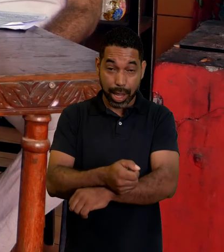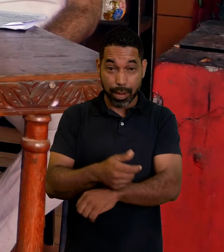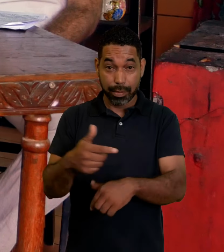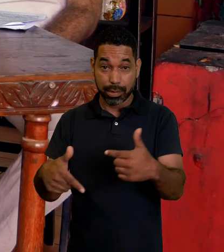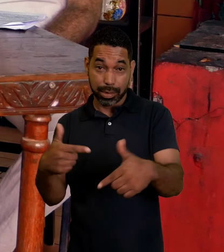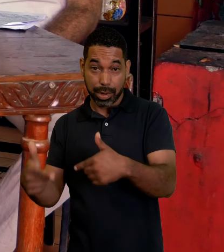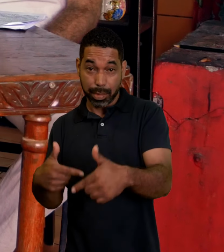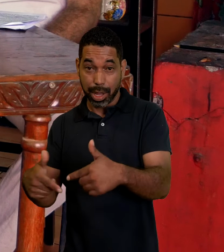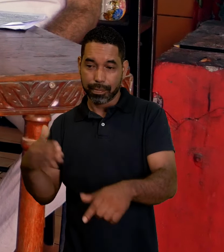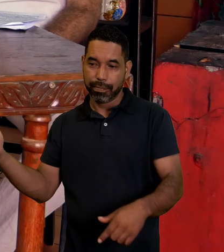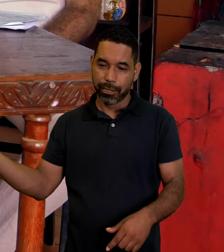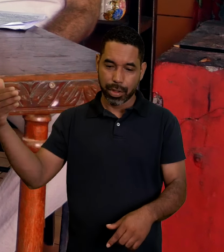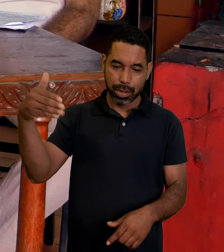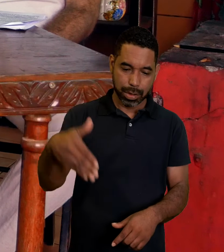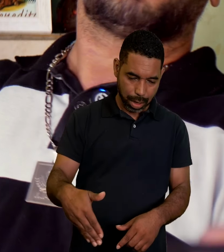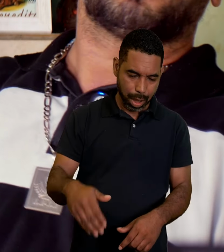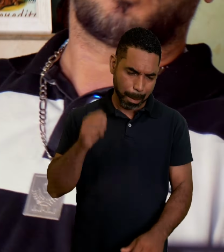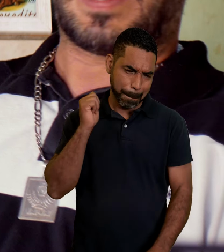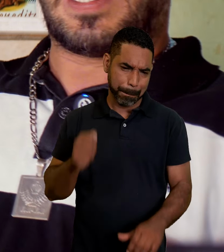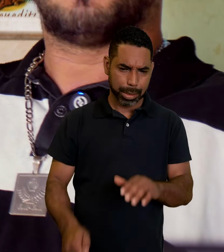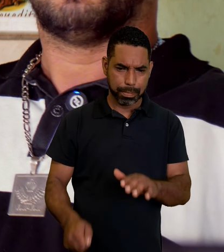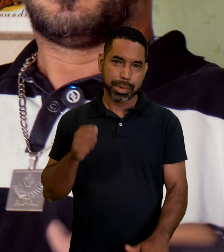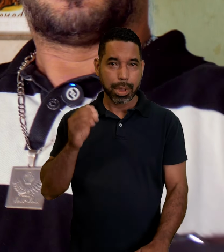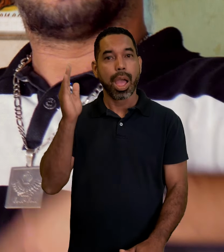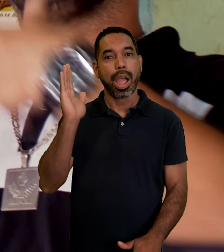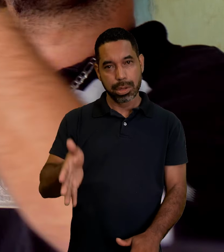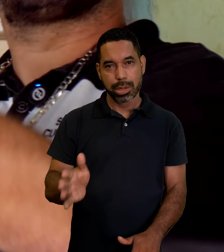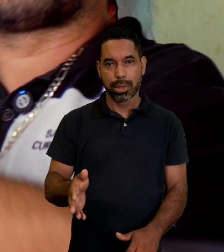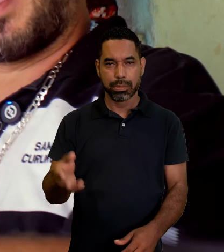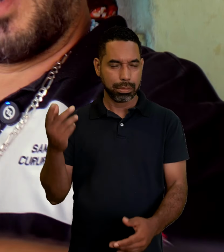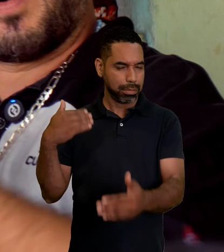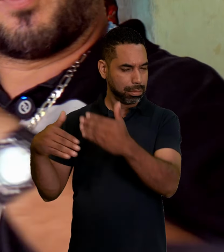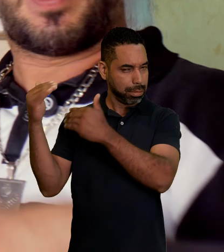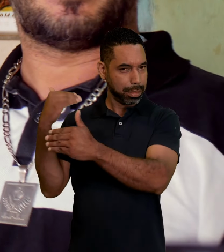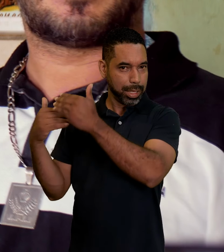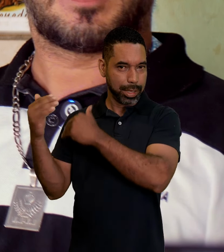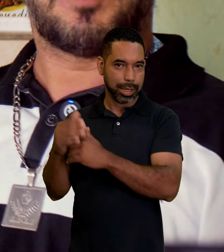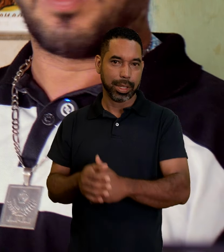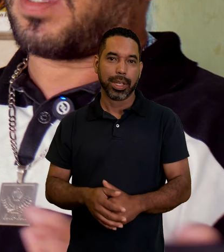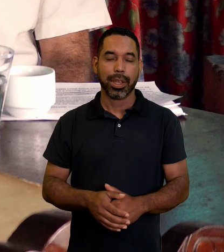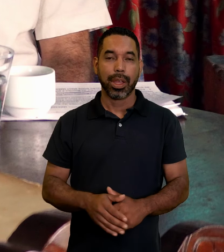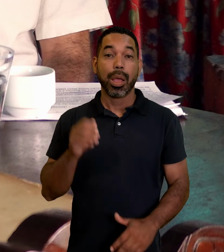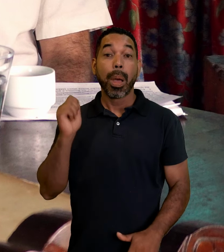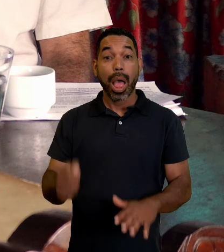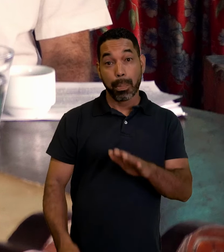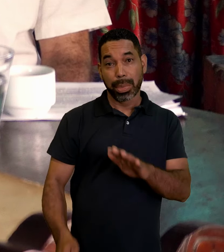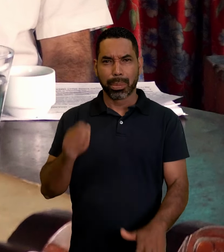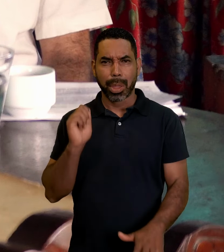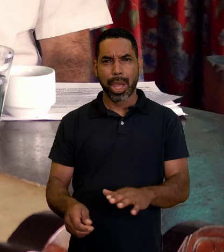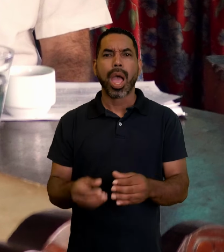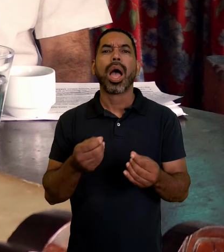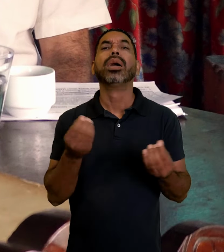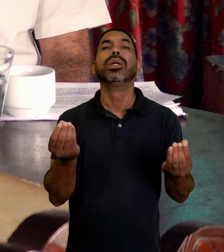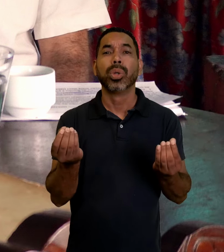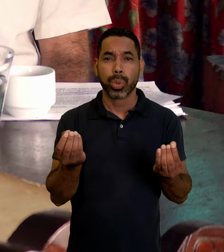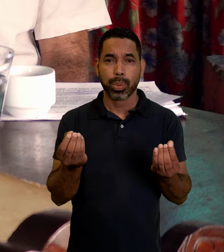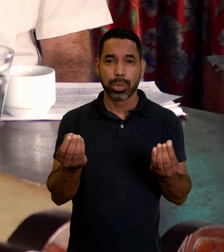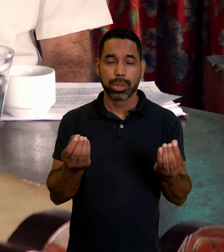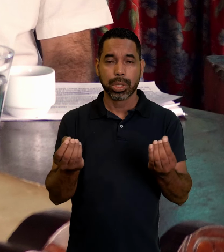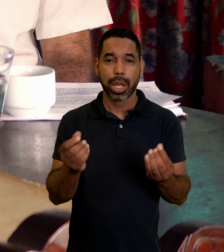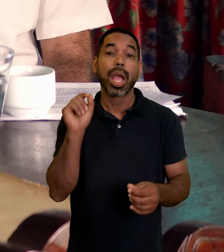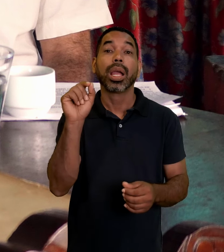às vezes a gente fala, não, porque o tambor com couro só de um lado é ancestral a esse tambor. Aí é isso, né? A